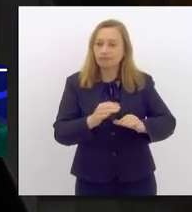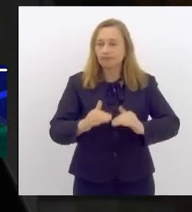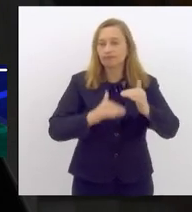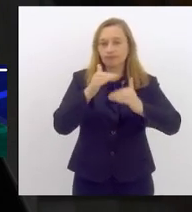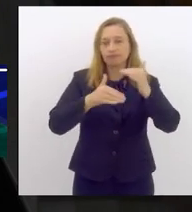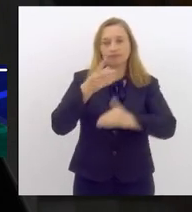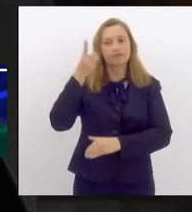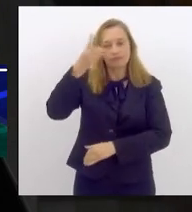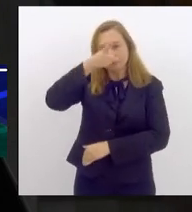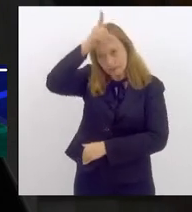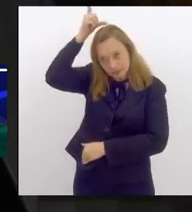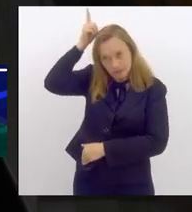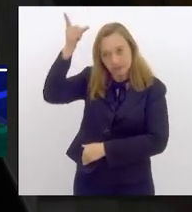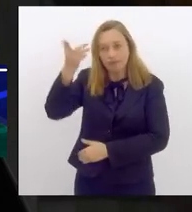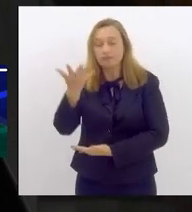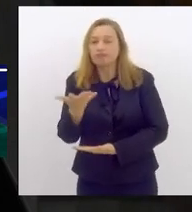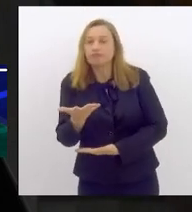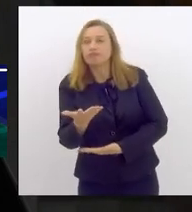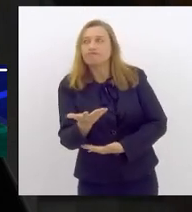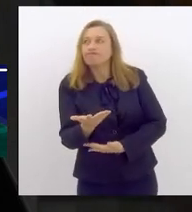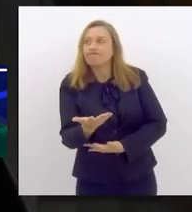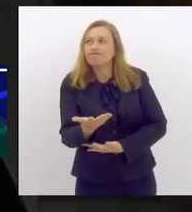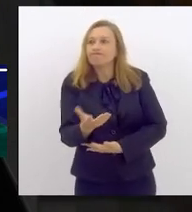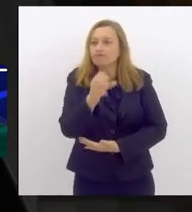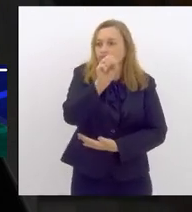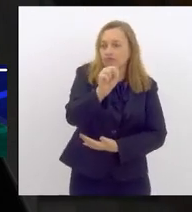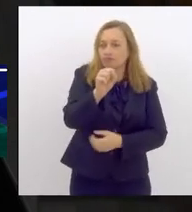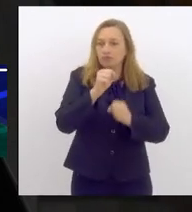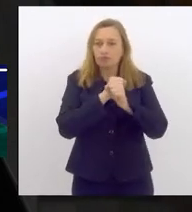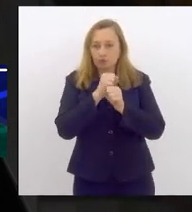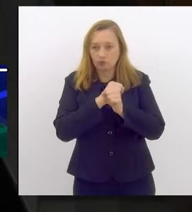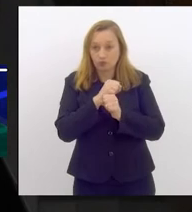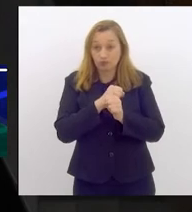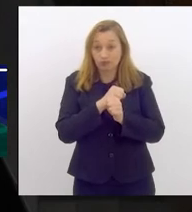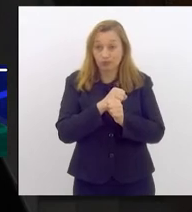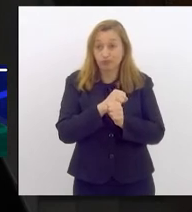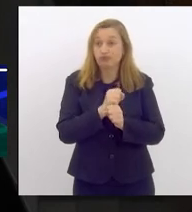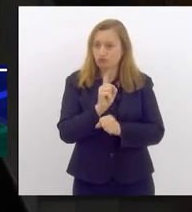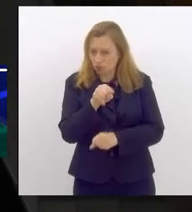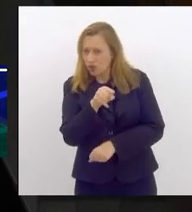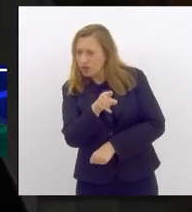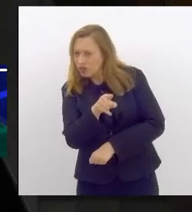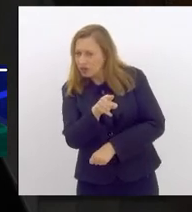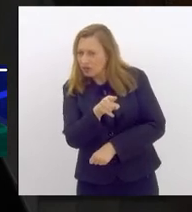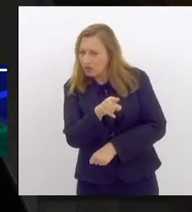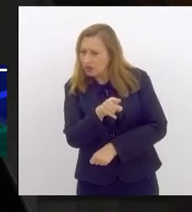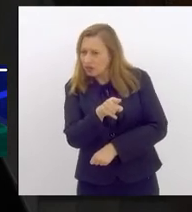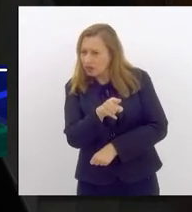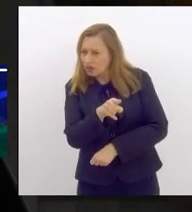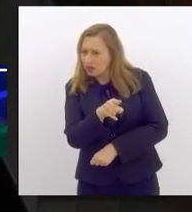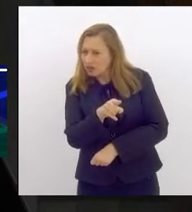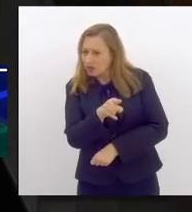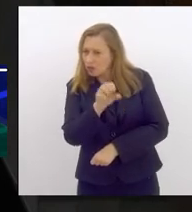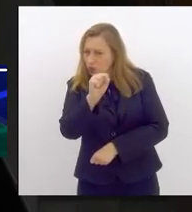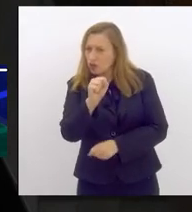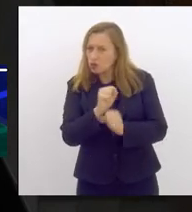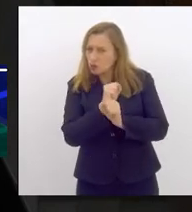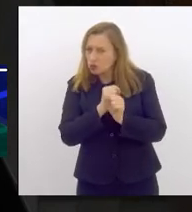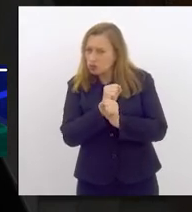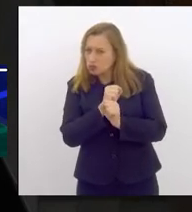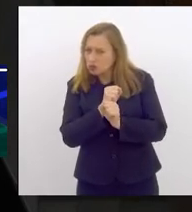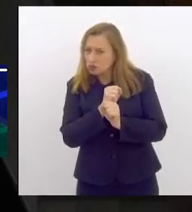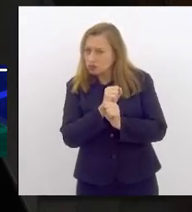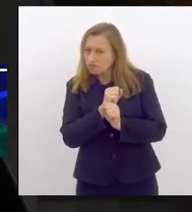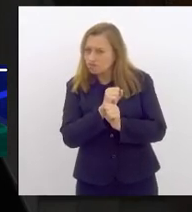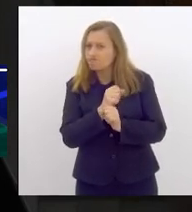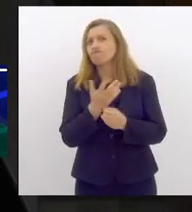dos Paulo com vigência de oito anos não é isso a convivência de oito